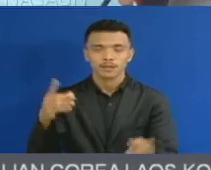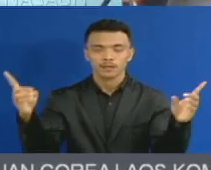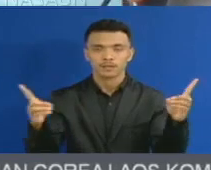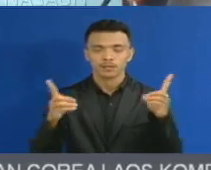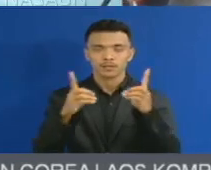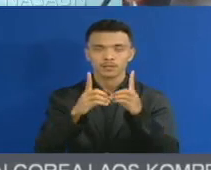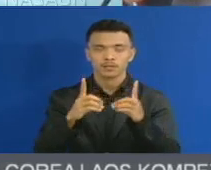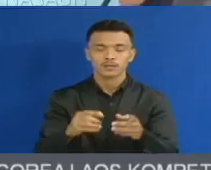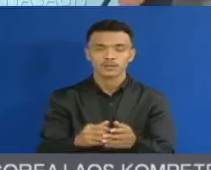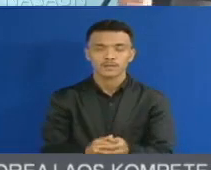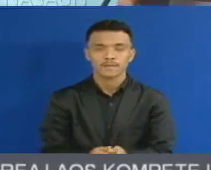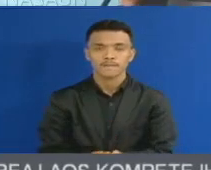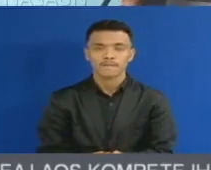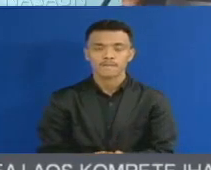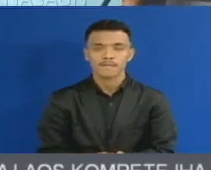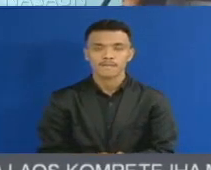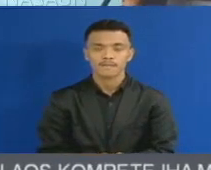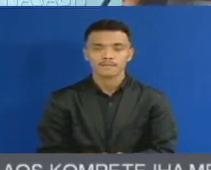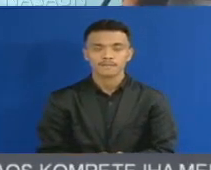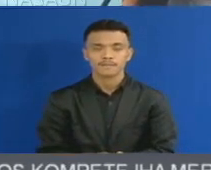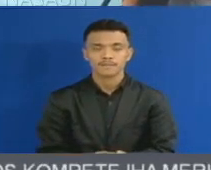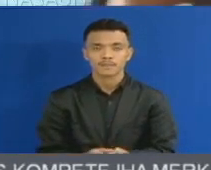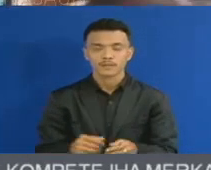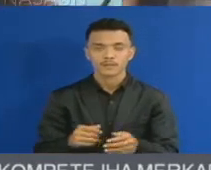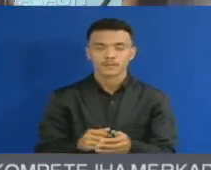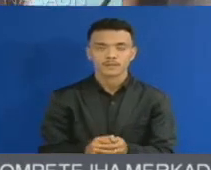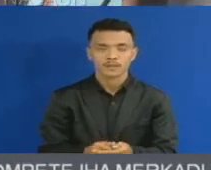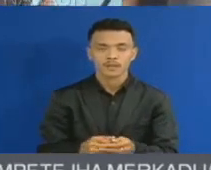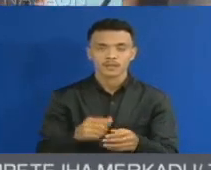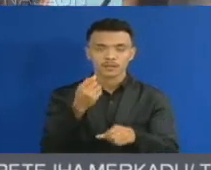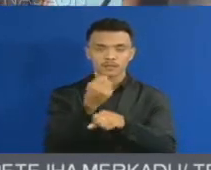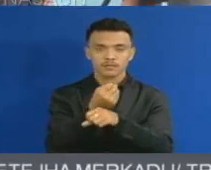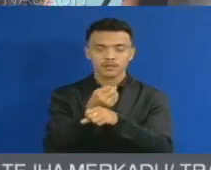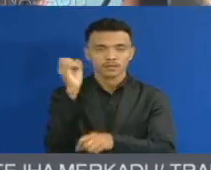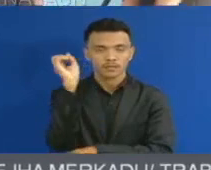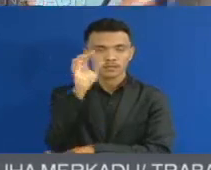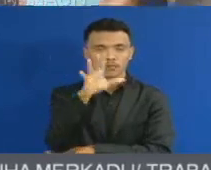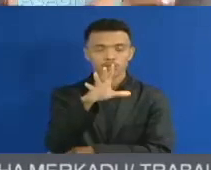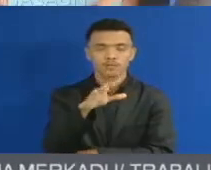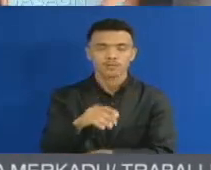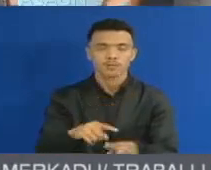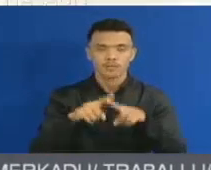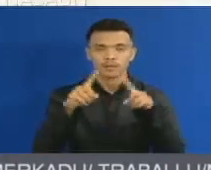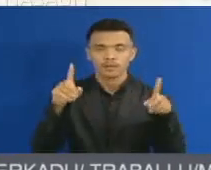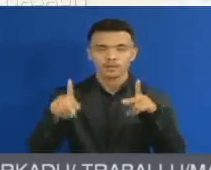acontece ve que la hostia bot li mai be ki kuangan sa fatu taruto tuda malu mai be mai